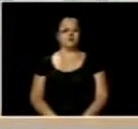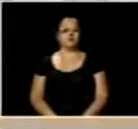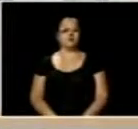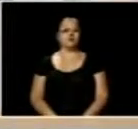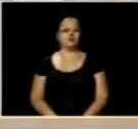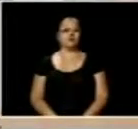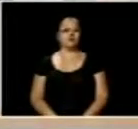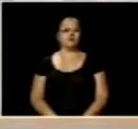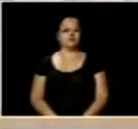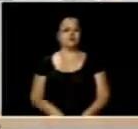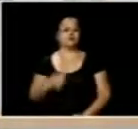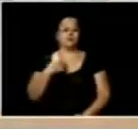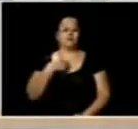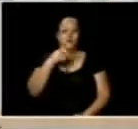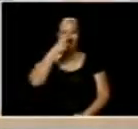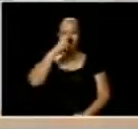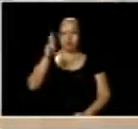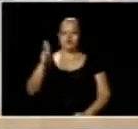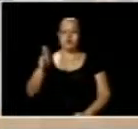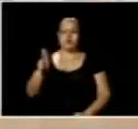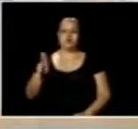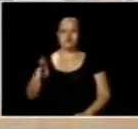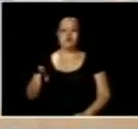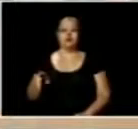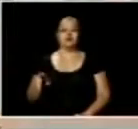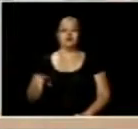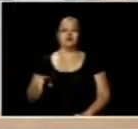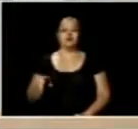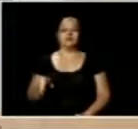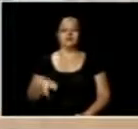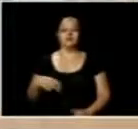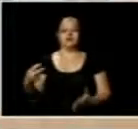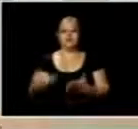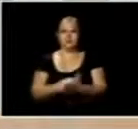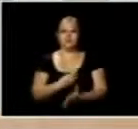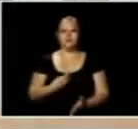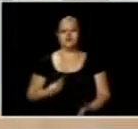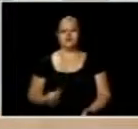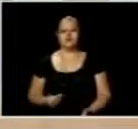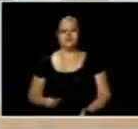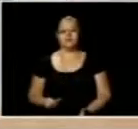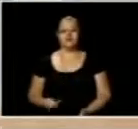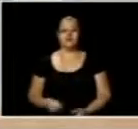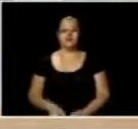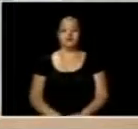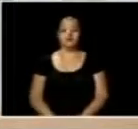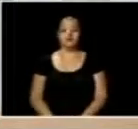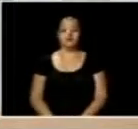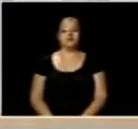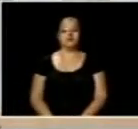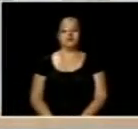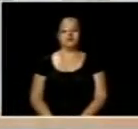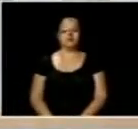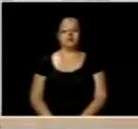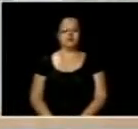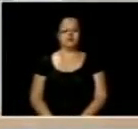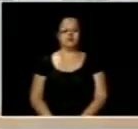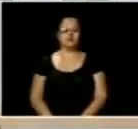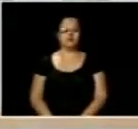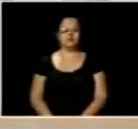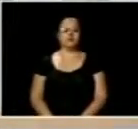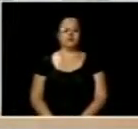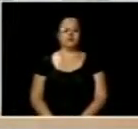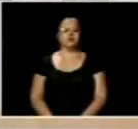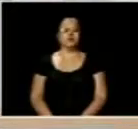contrário, você vai criar uma enganação para o povo, principalmente fora da cidade de Taubaté, que vem aqui e vai voltar frustrado, nunca mais